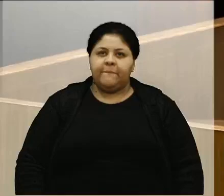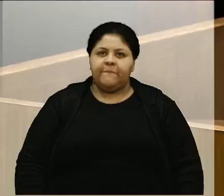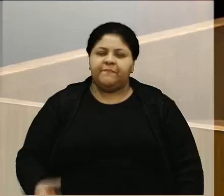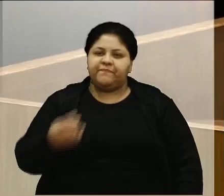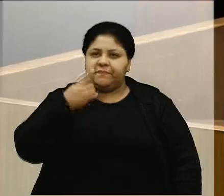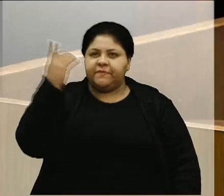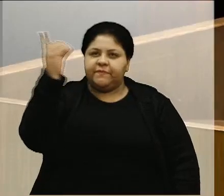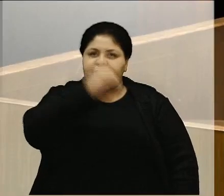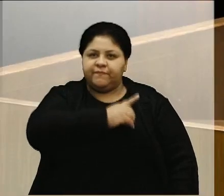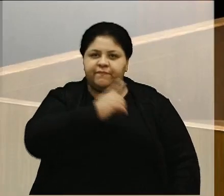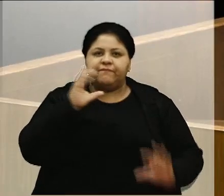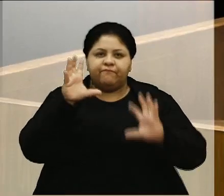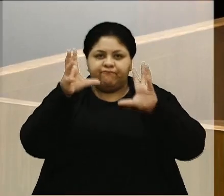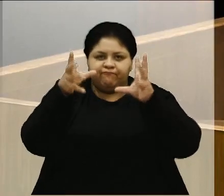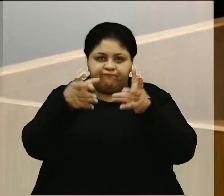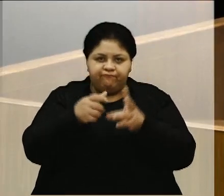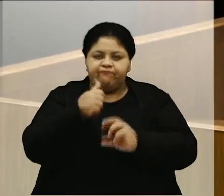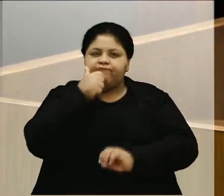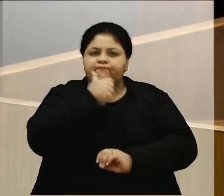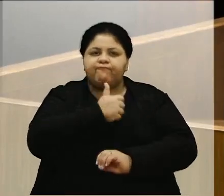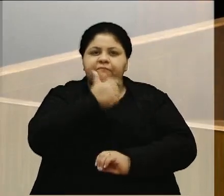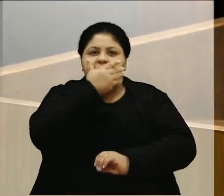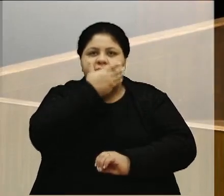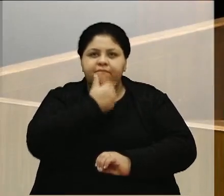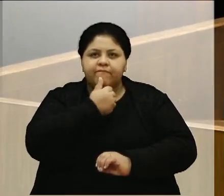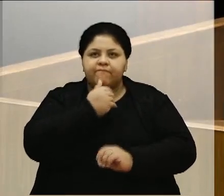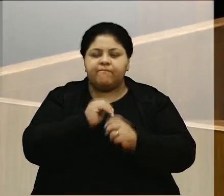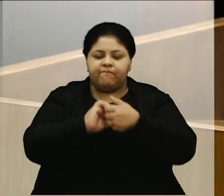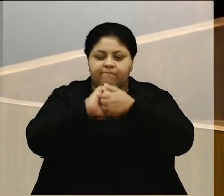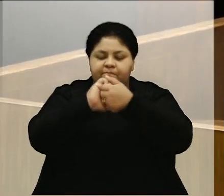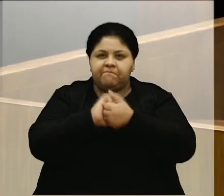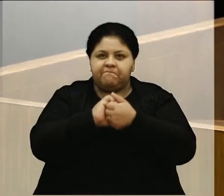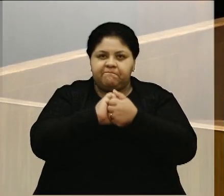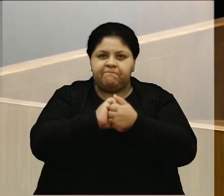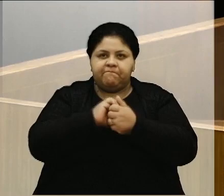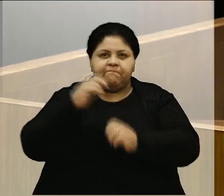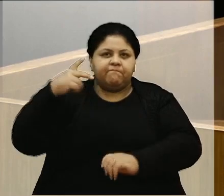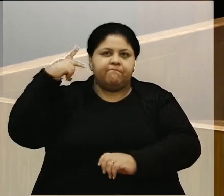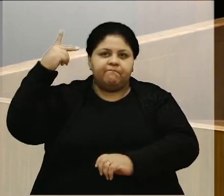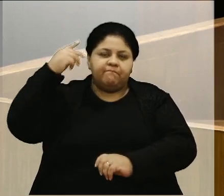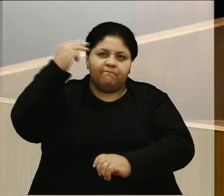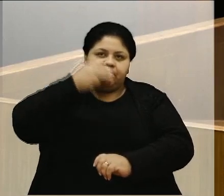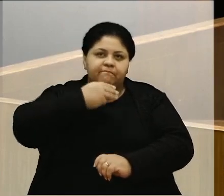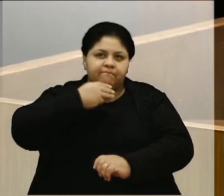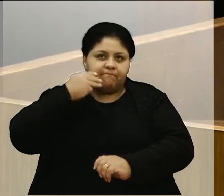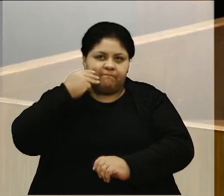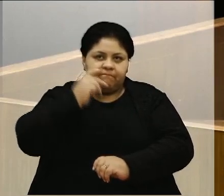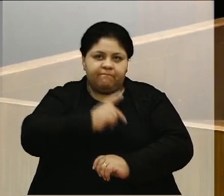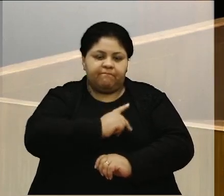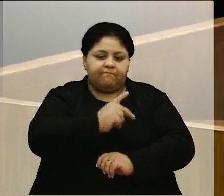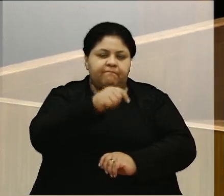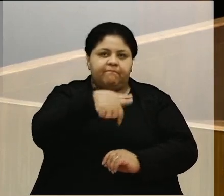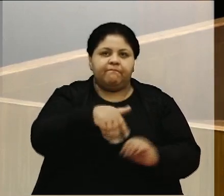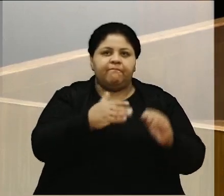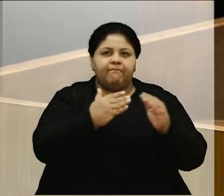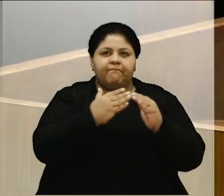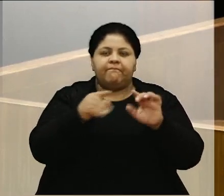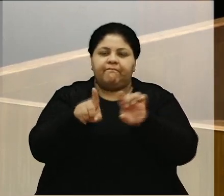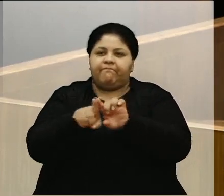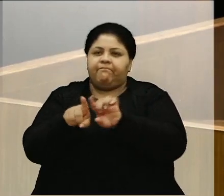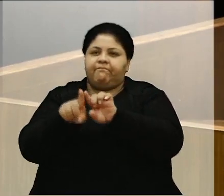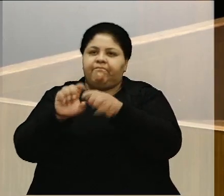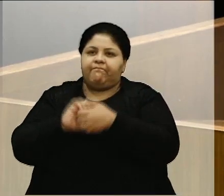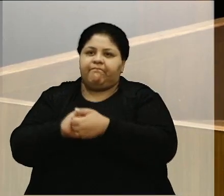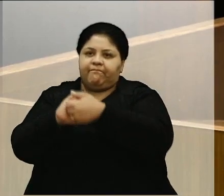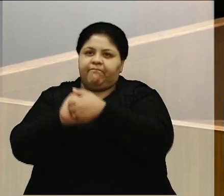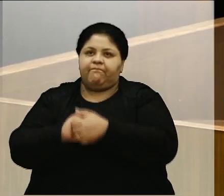Bom dia a todos e a todas. Cumprimentando a vereadora Marisol Santos, presidente dessa casa, também cumprimento